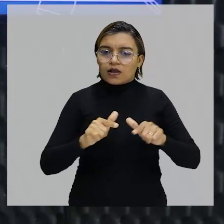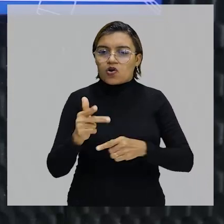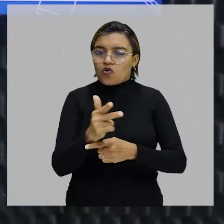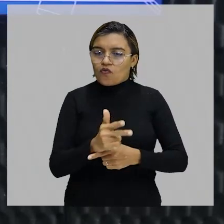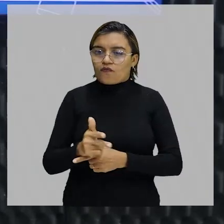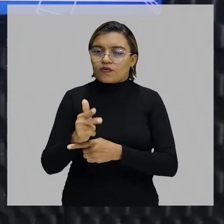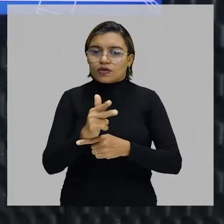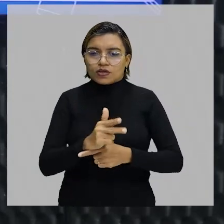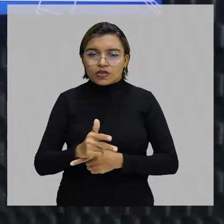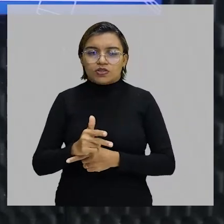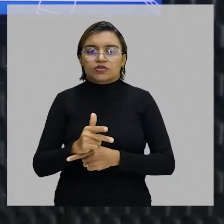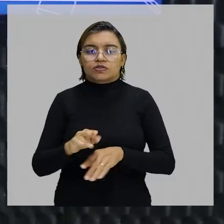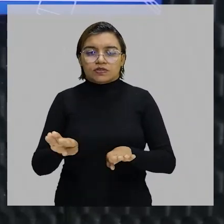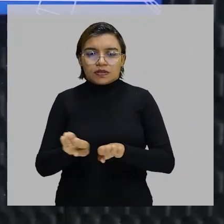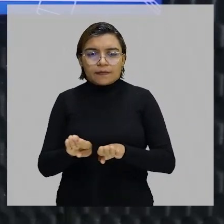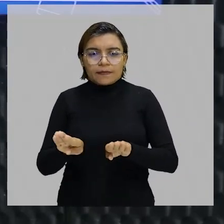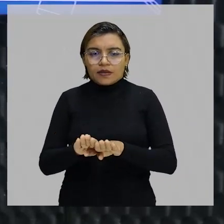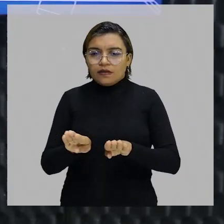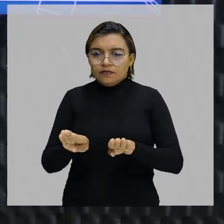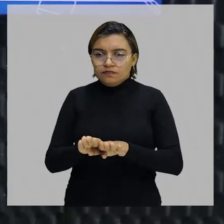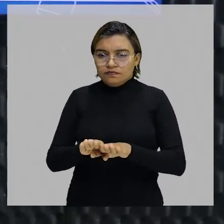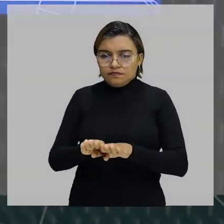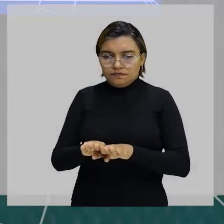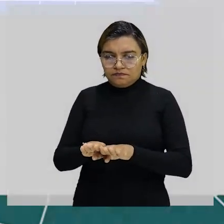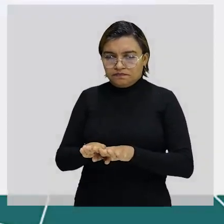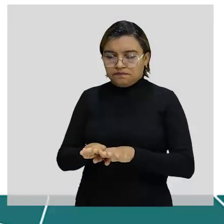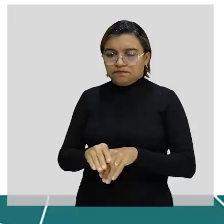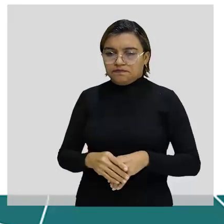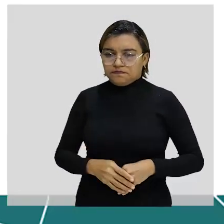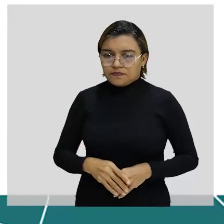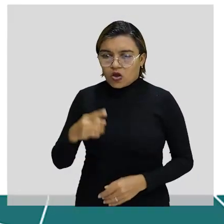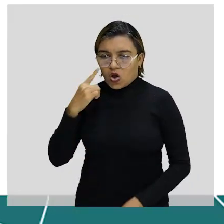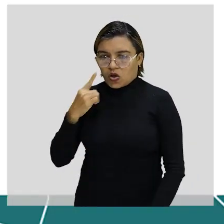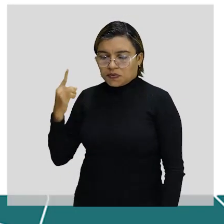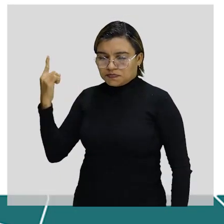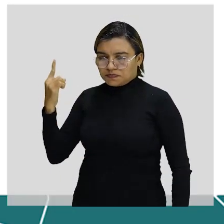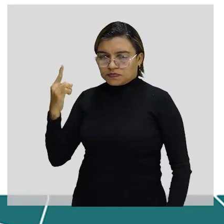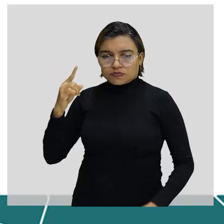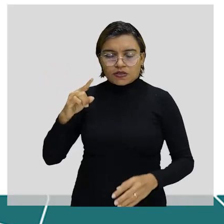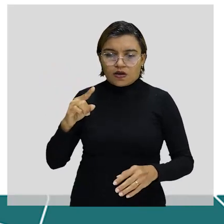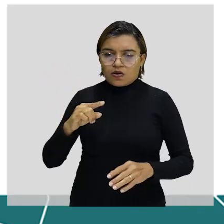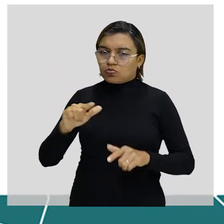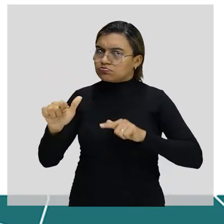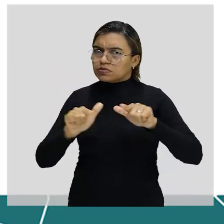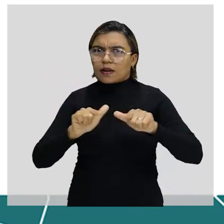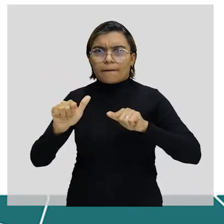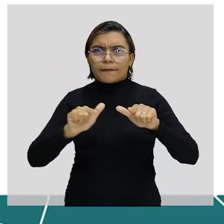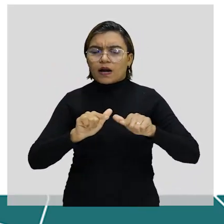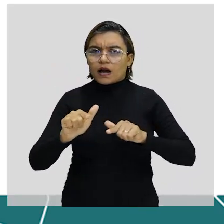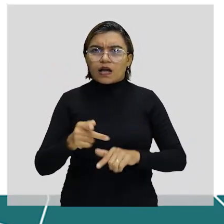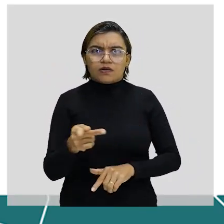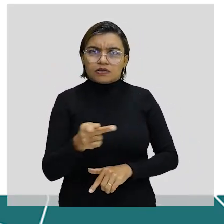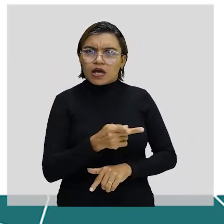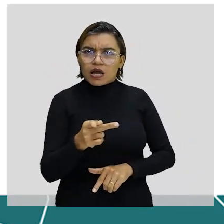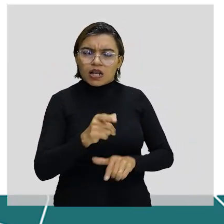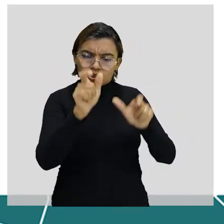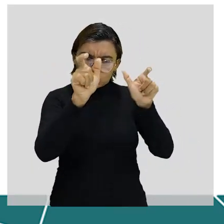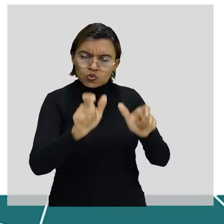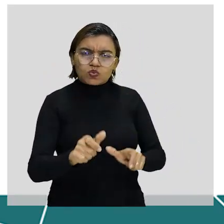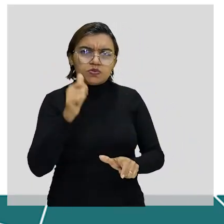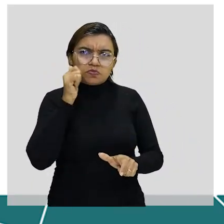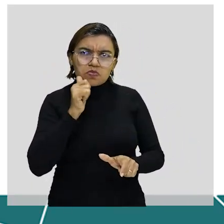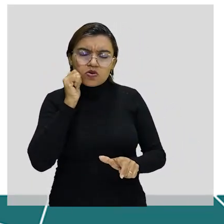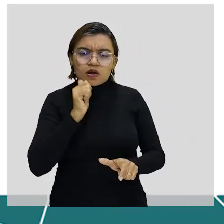com ciência misturada com vídeo. Na prática, todos os trabalhos das duas são muito fortes, muito femininos